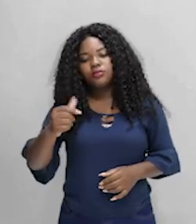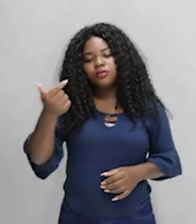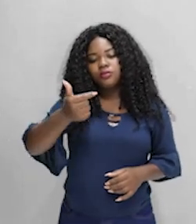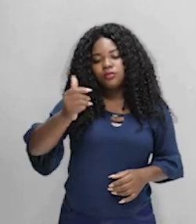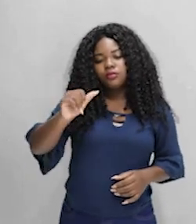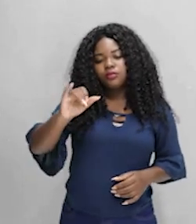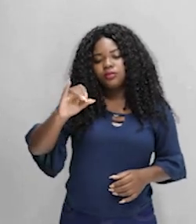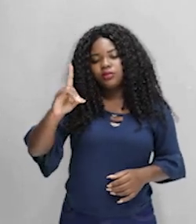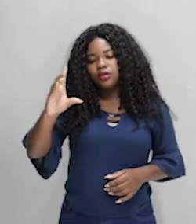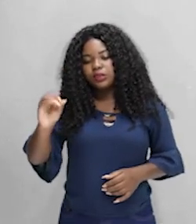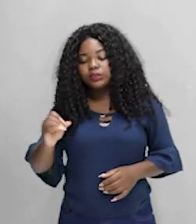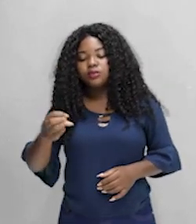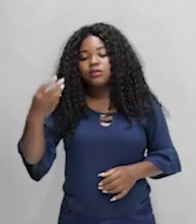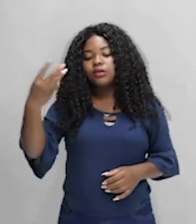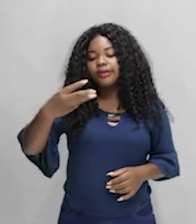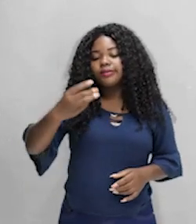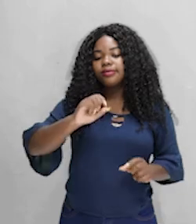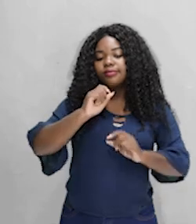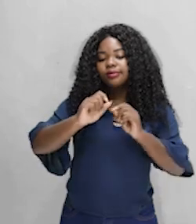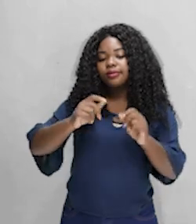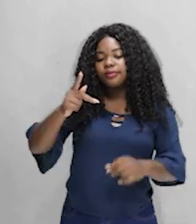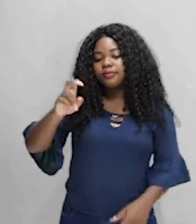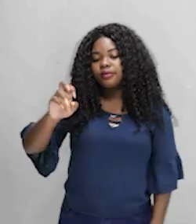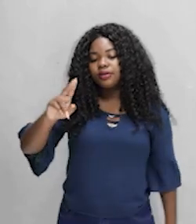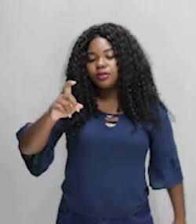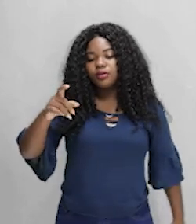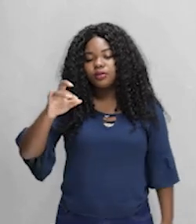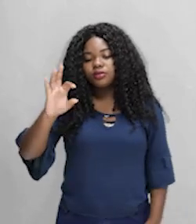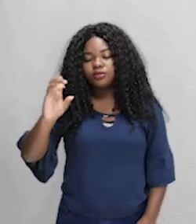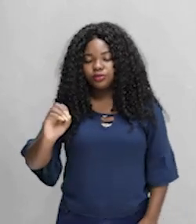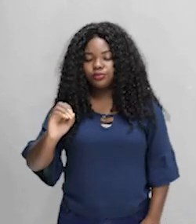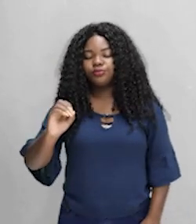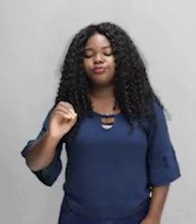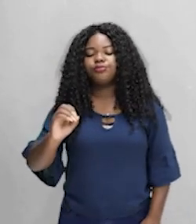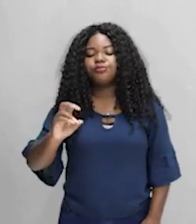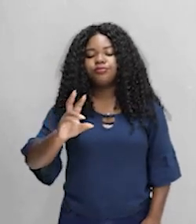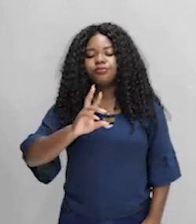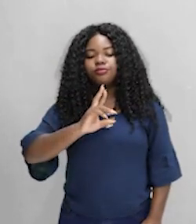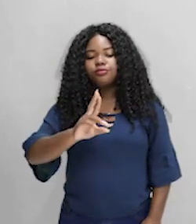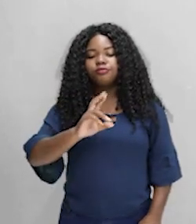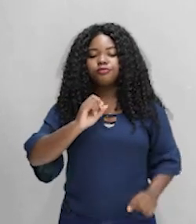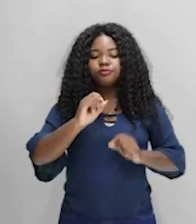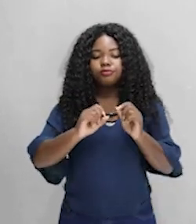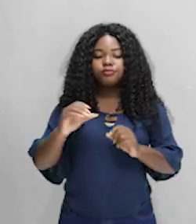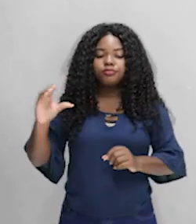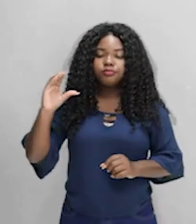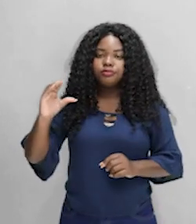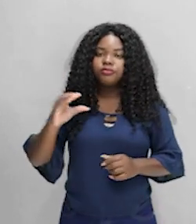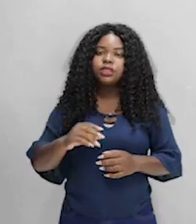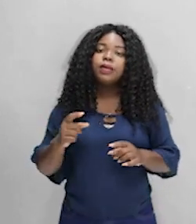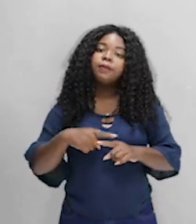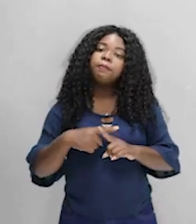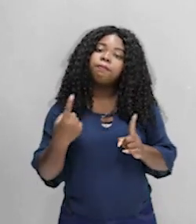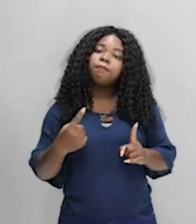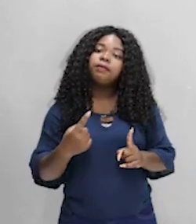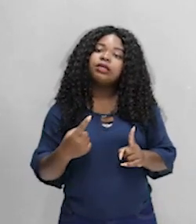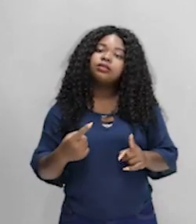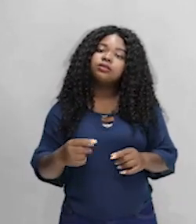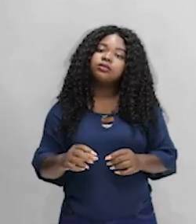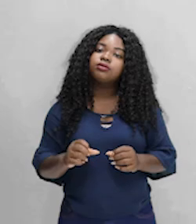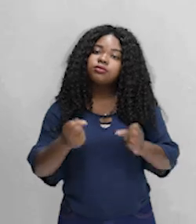2 é o ácido sulfúrico e a substância 3 é o peróxido de hidrogênio. Mas, rapidinho, eu queria aqui só